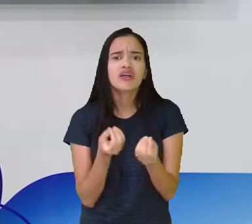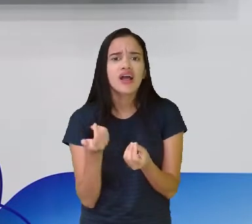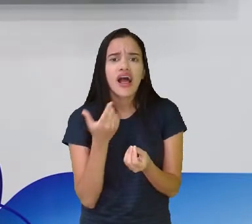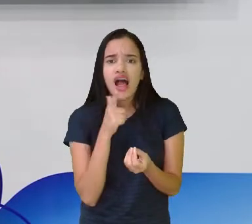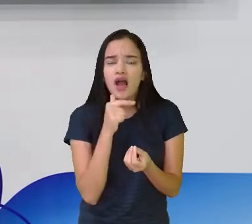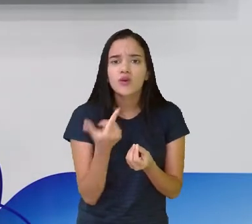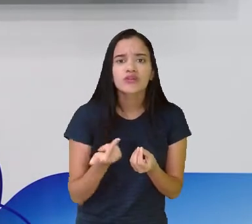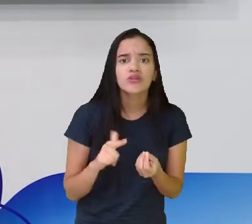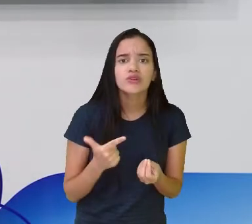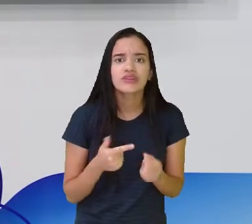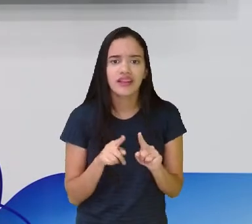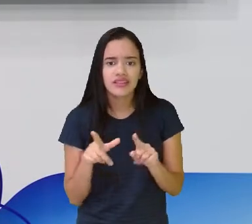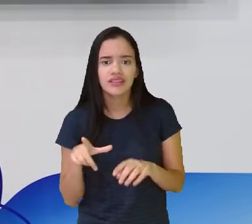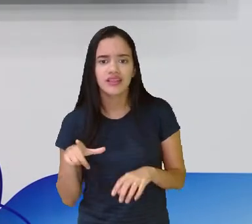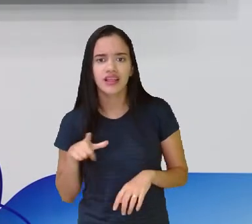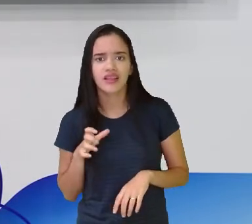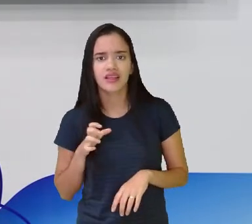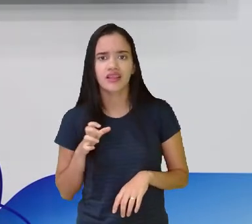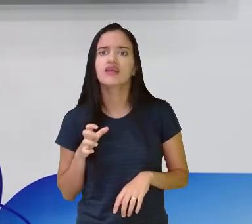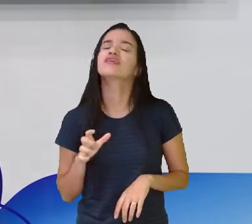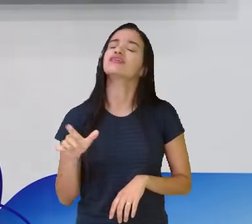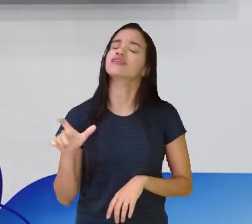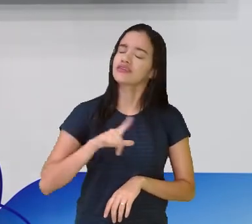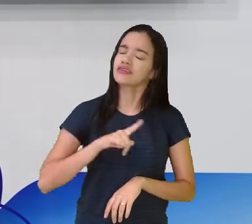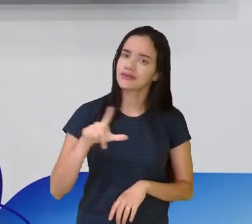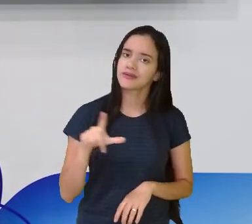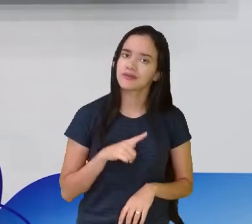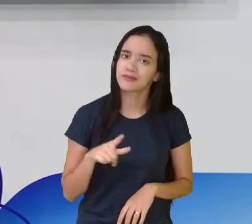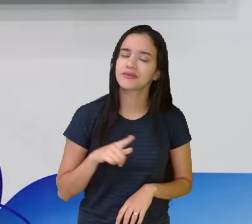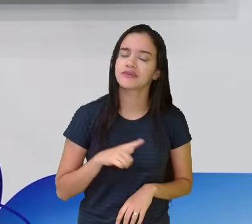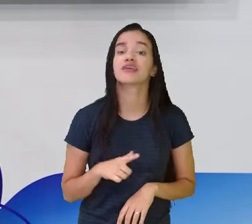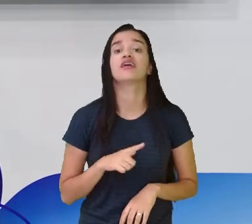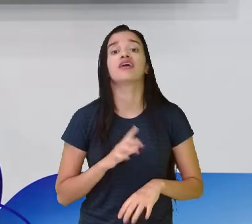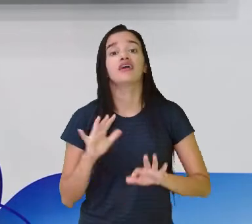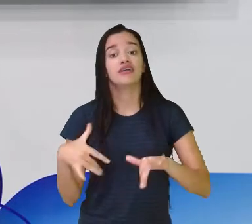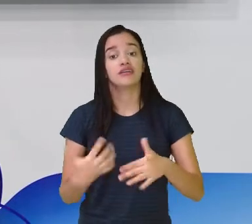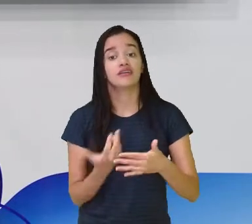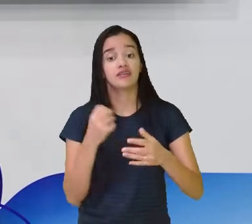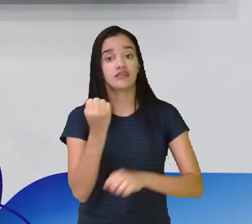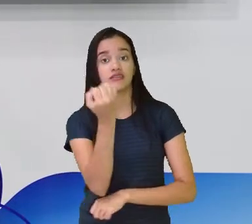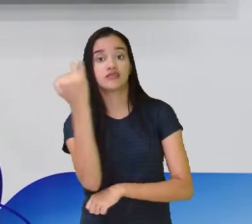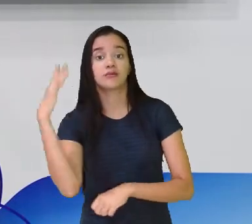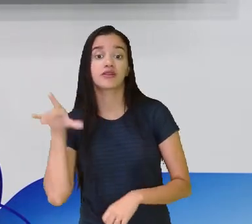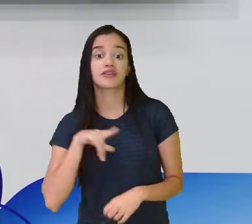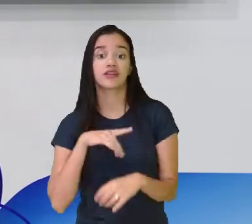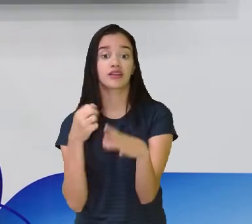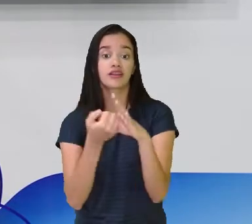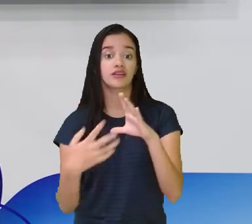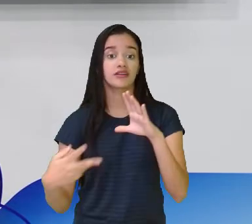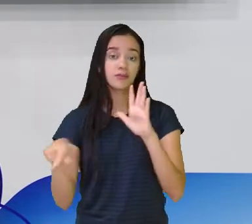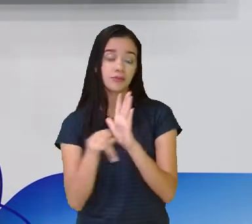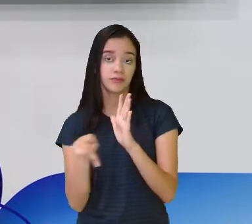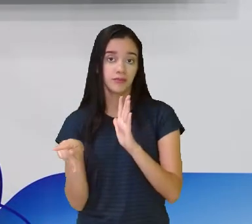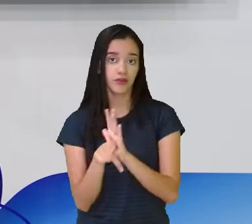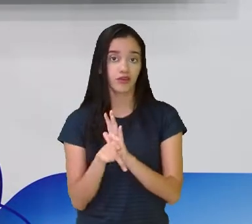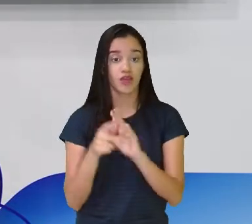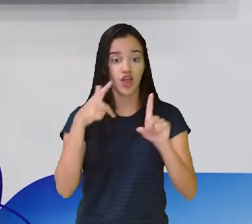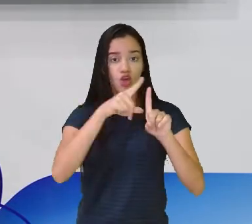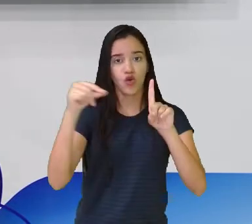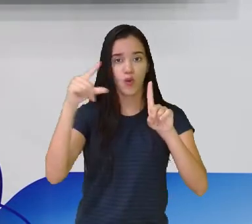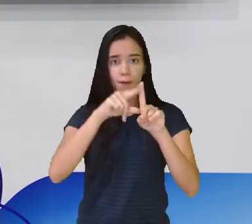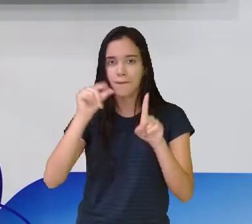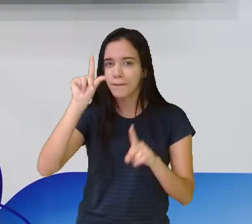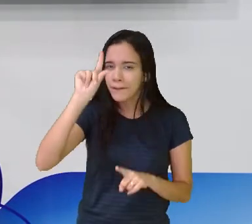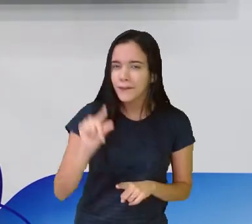tem riqueza ali? Tem sim. E essas plantas, elas têm essa característica, né? Poucas folhas, e ali elas